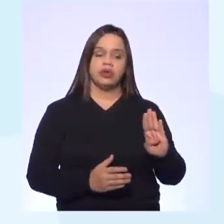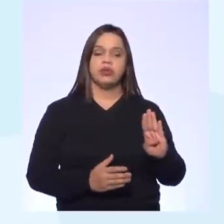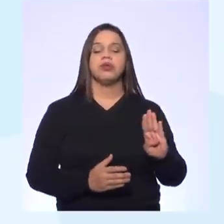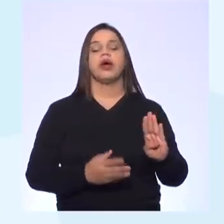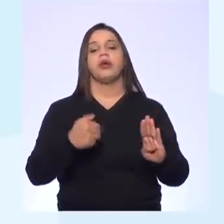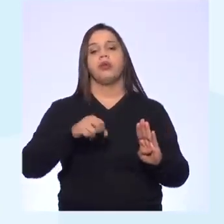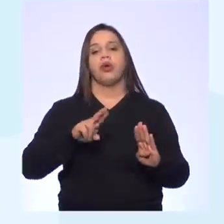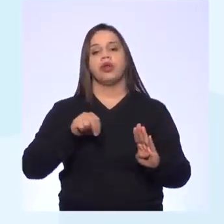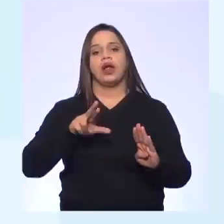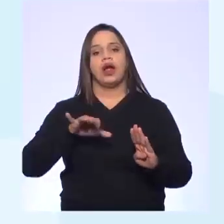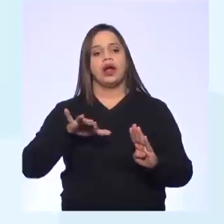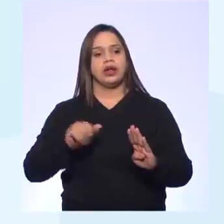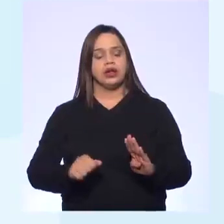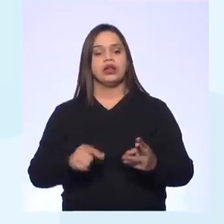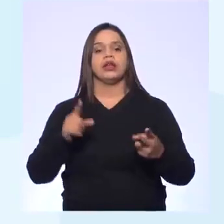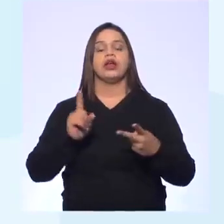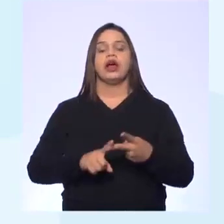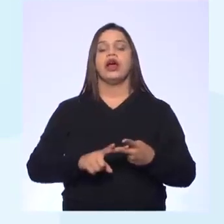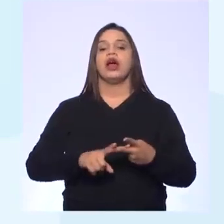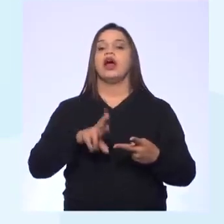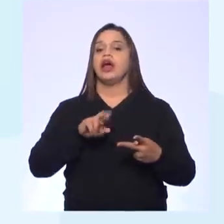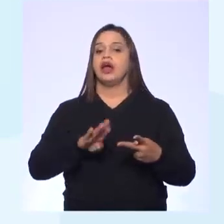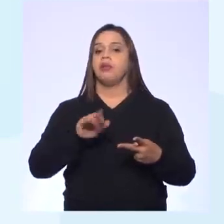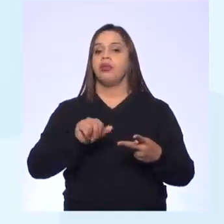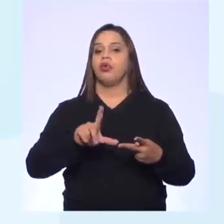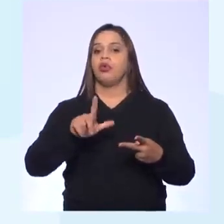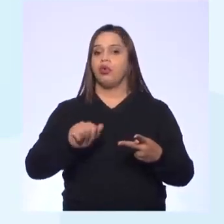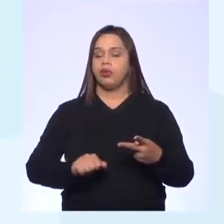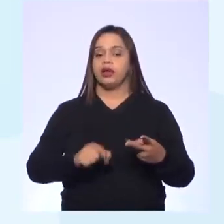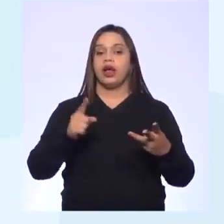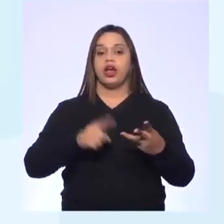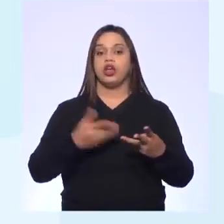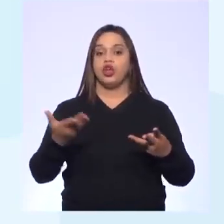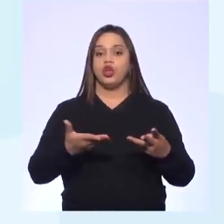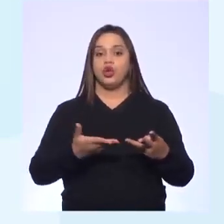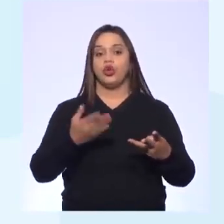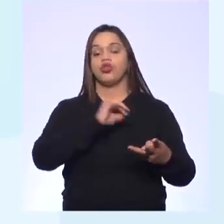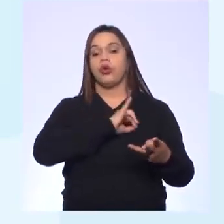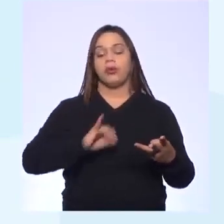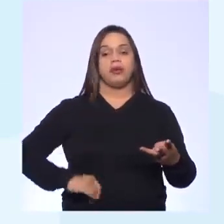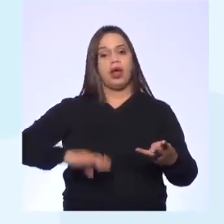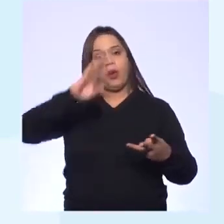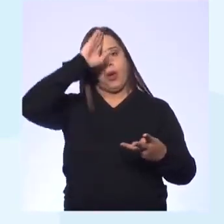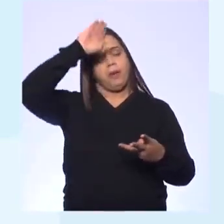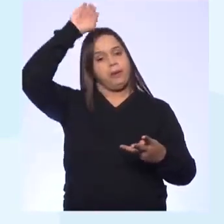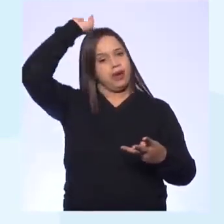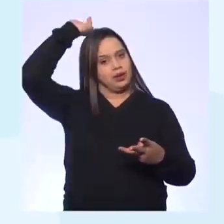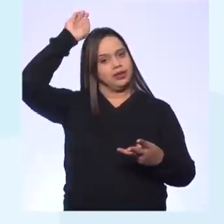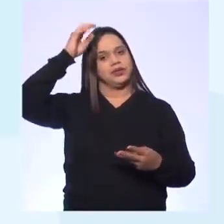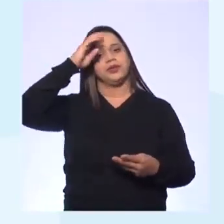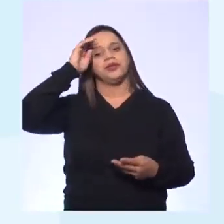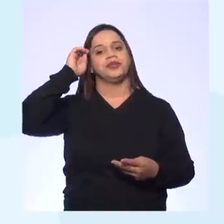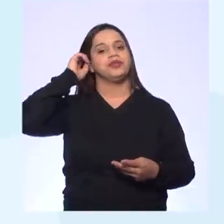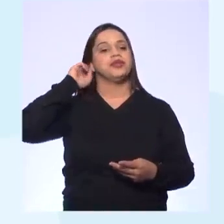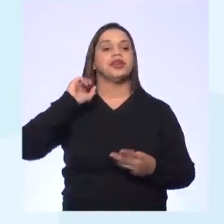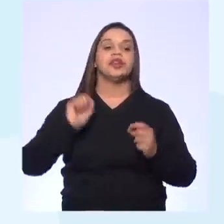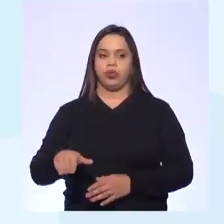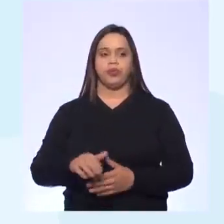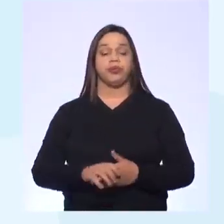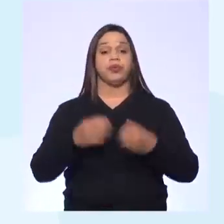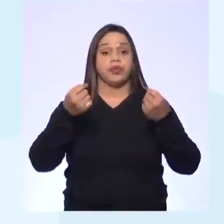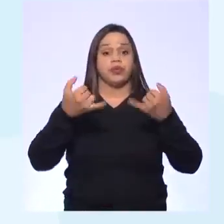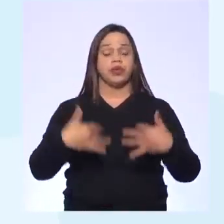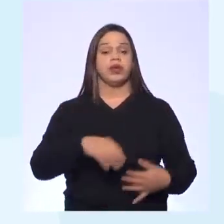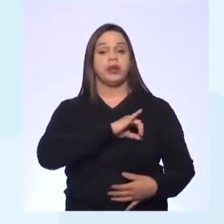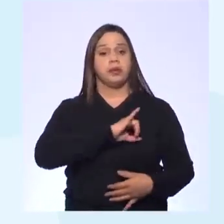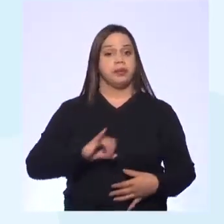república e hoje nós vamos falar sobre o Império Romano. Opa, aqui. Definição de império, vamos lá.